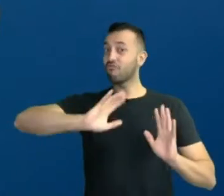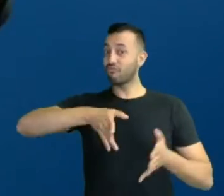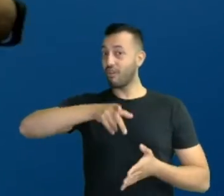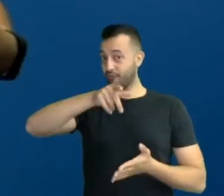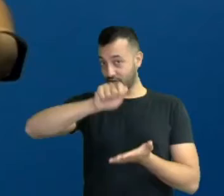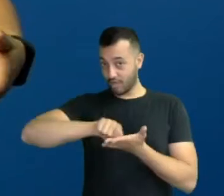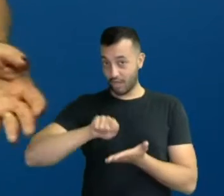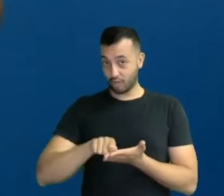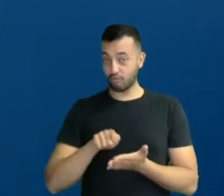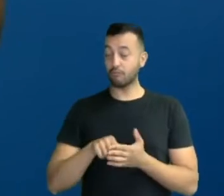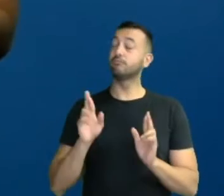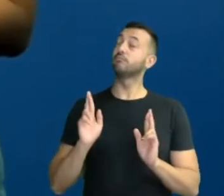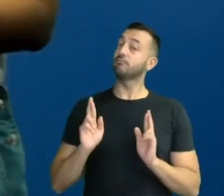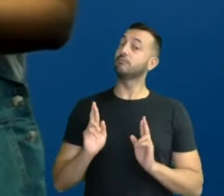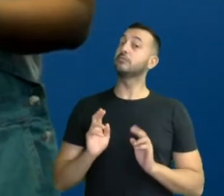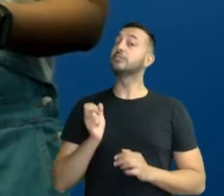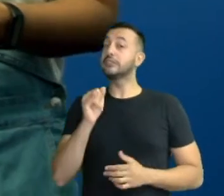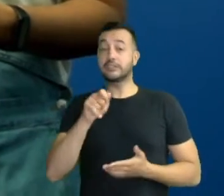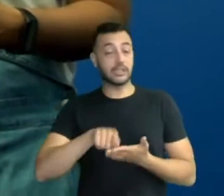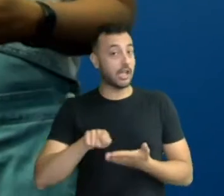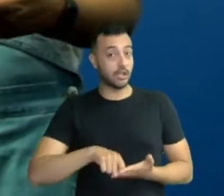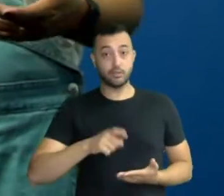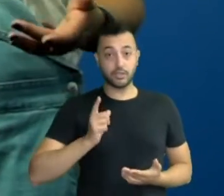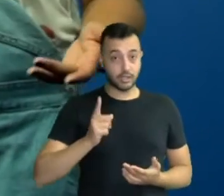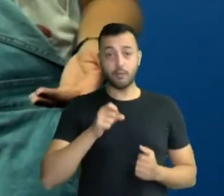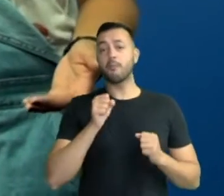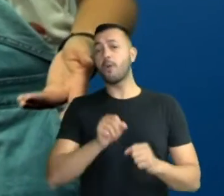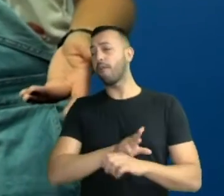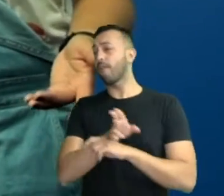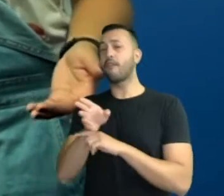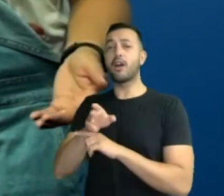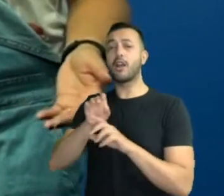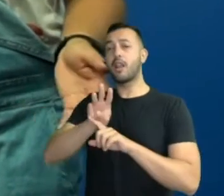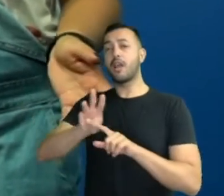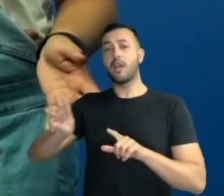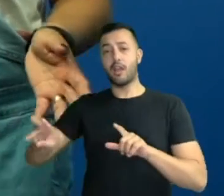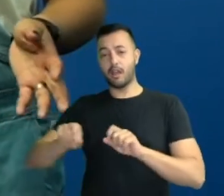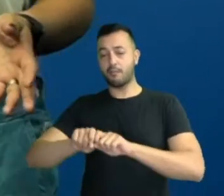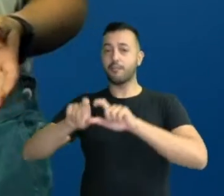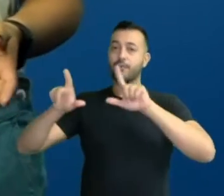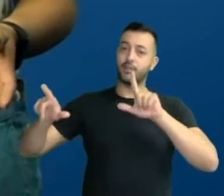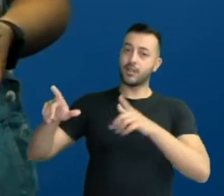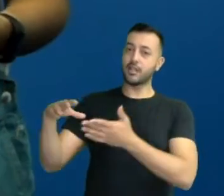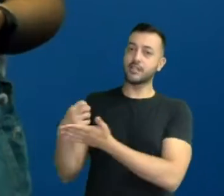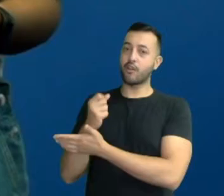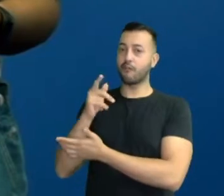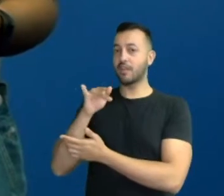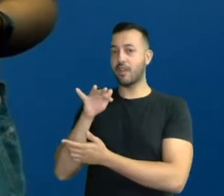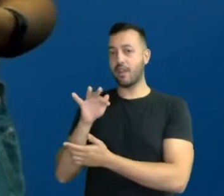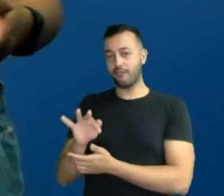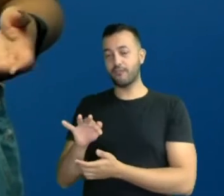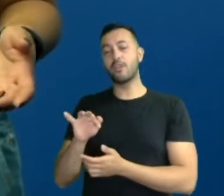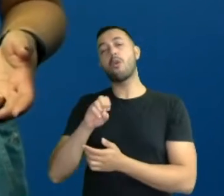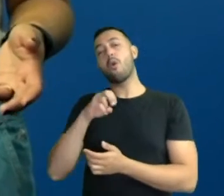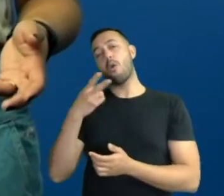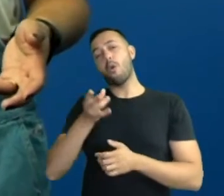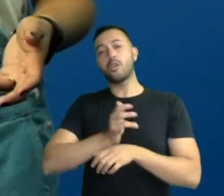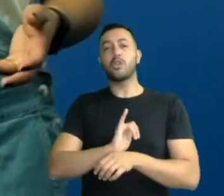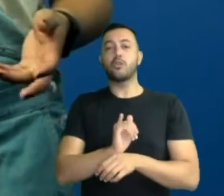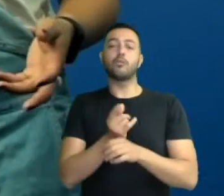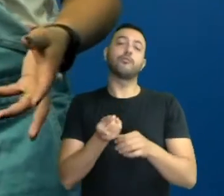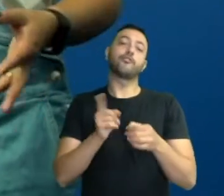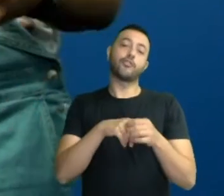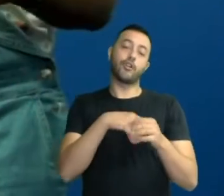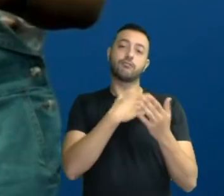anotado. Se não anotaram, pode ir lá no blog pegar, que está salvo em PDF, ou pode ir também no canal do YouTube para revisar a